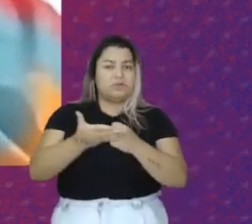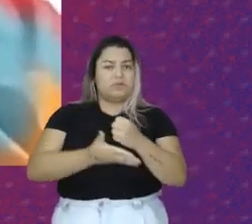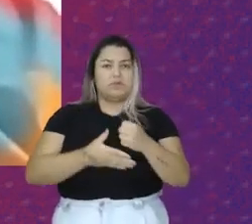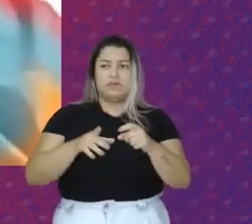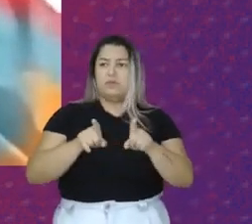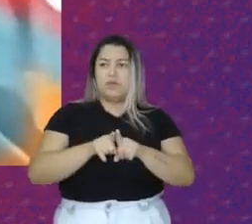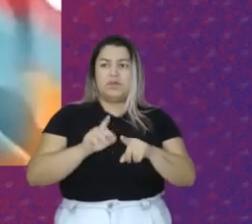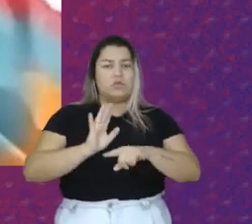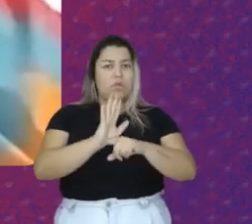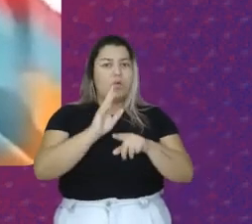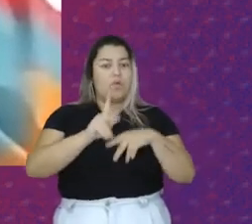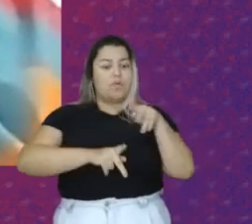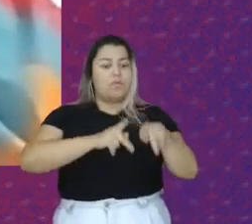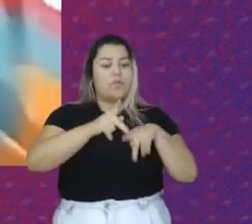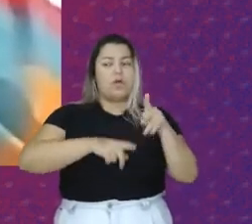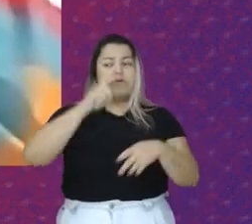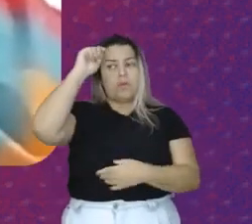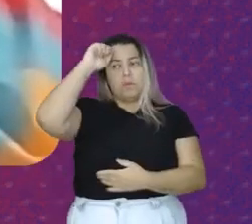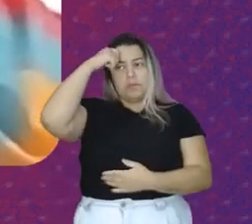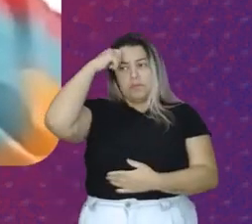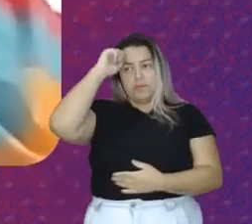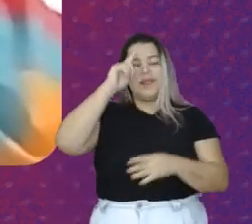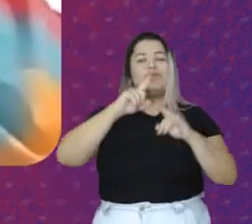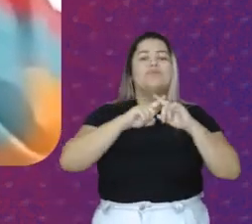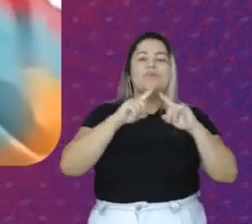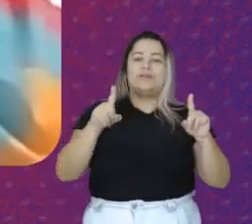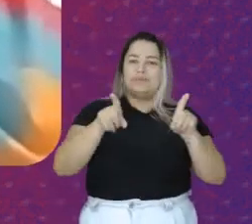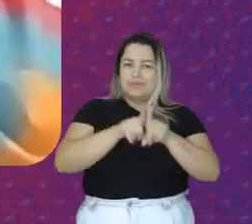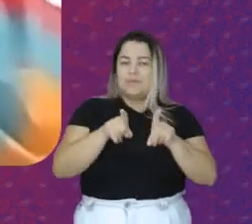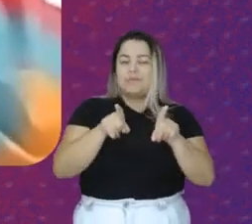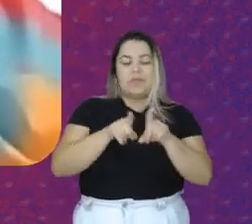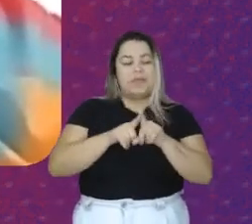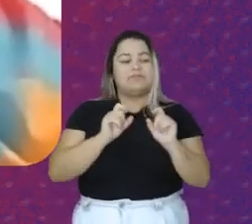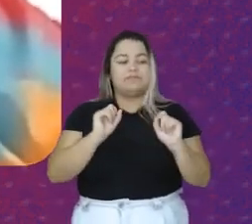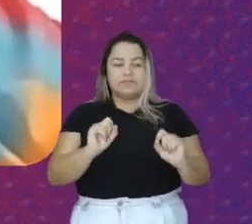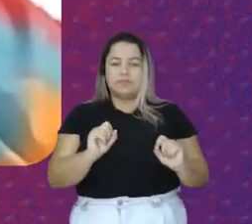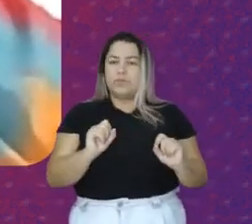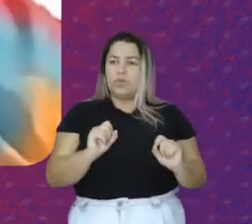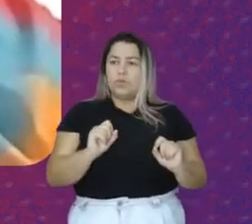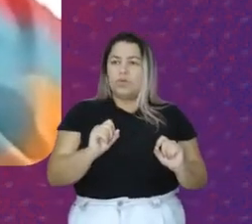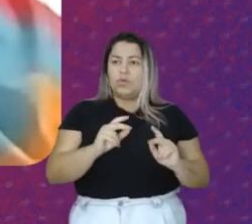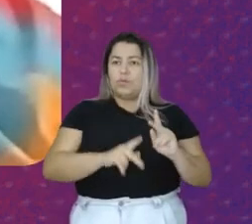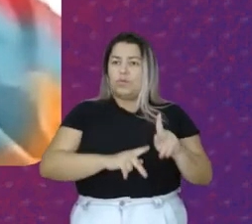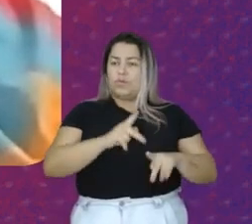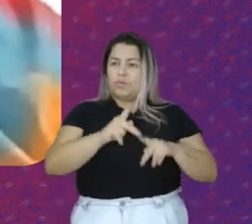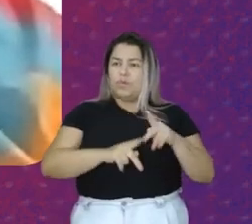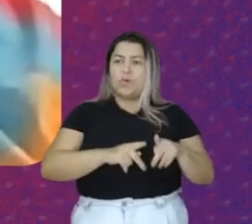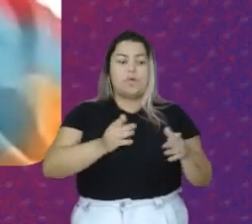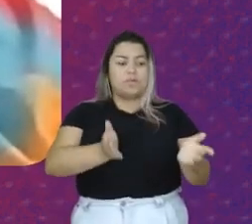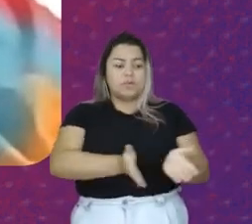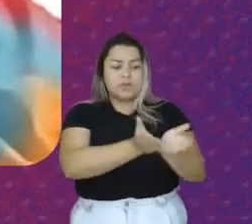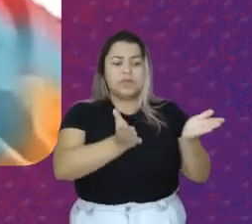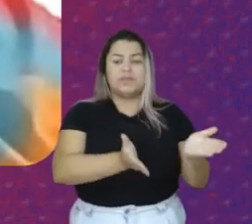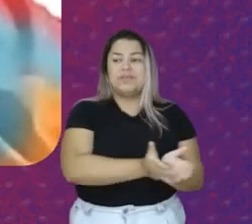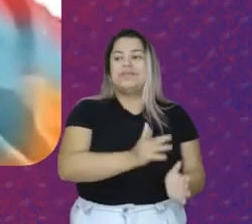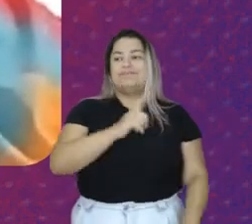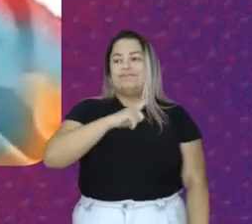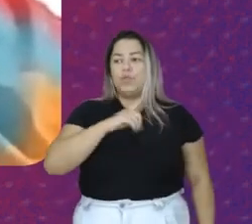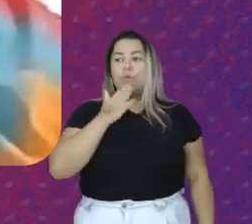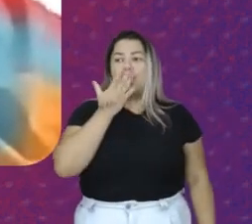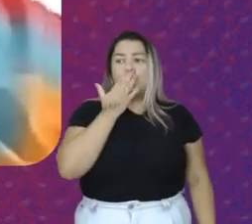beneficiando só o povo preto, mas também e principalmente o povo preto, porque a pobreza tem cor no nosso